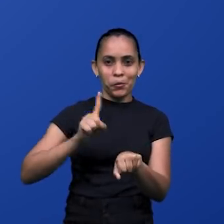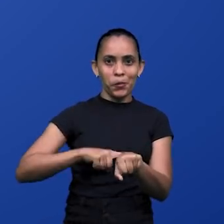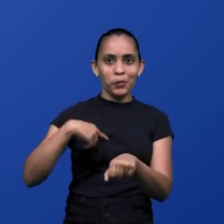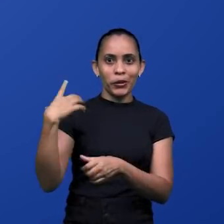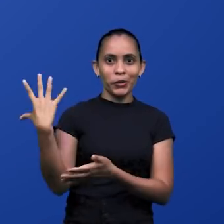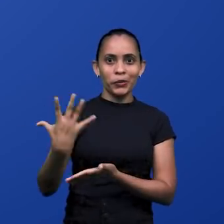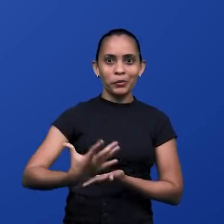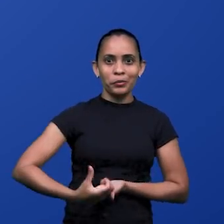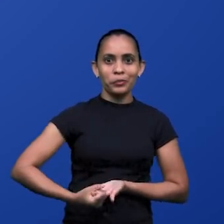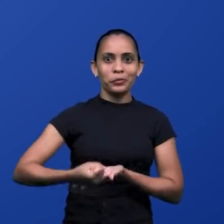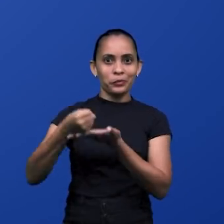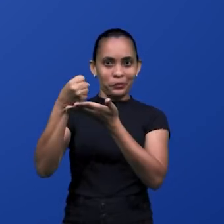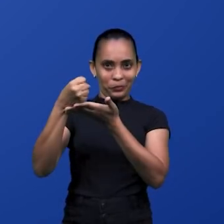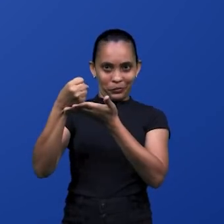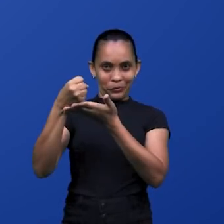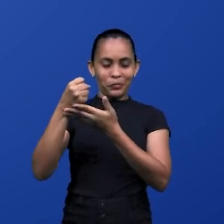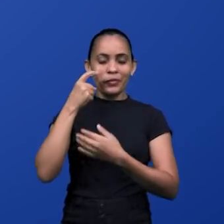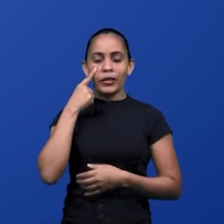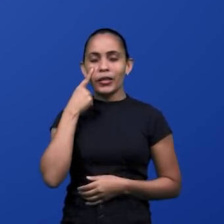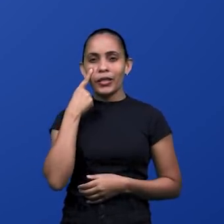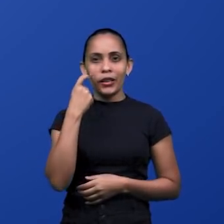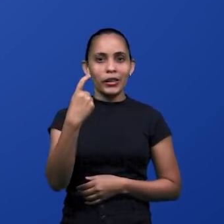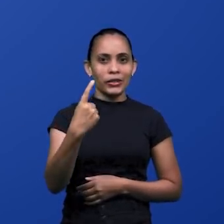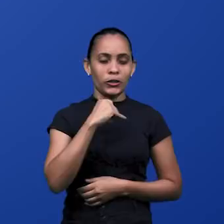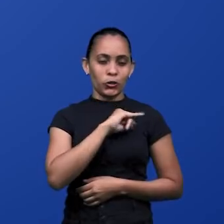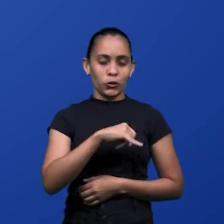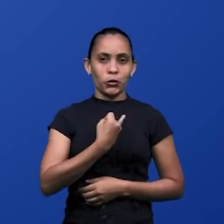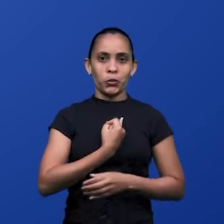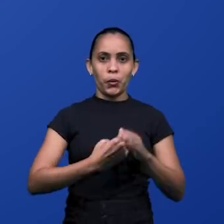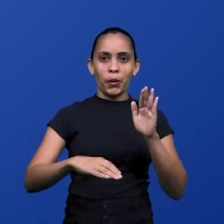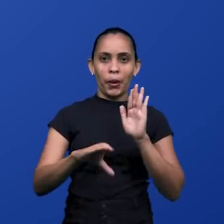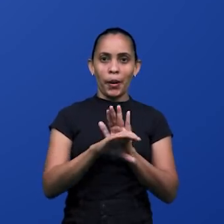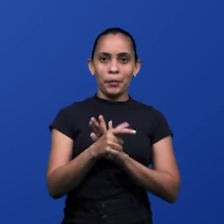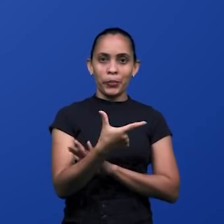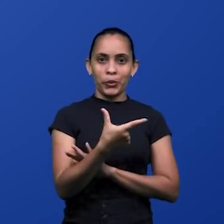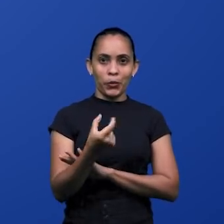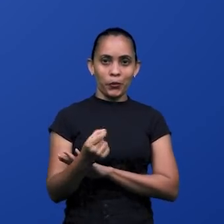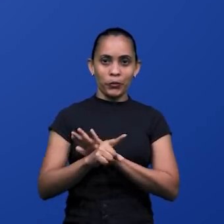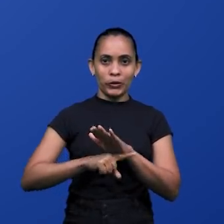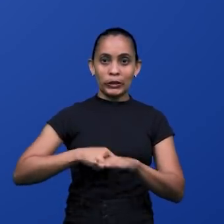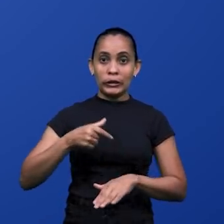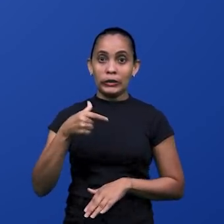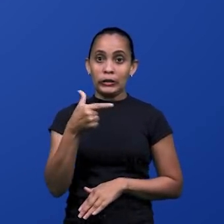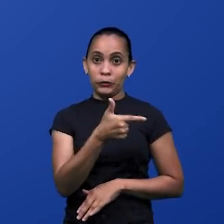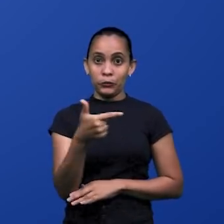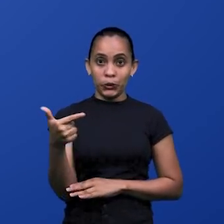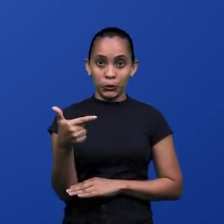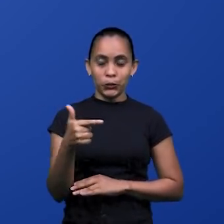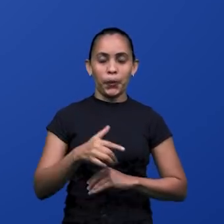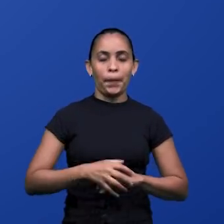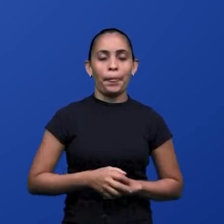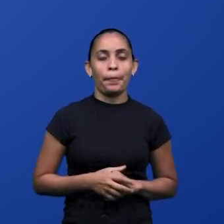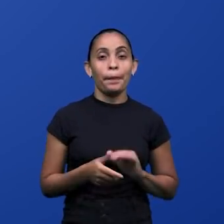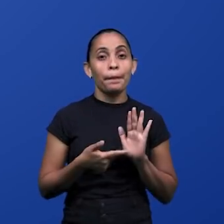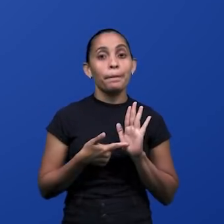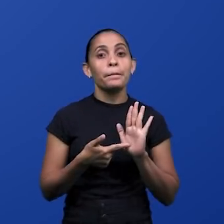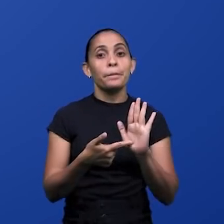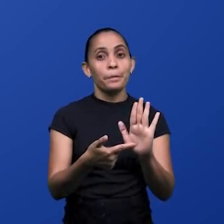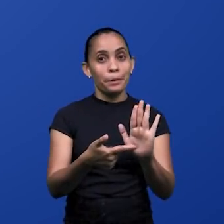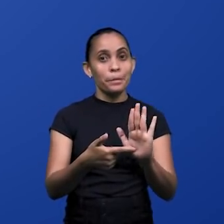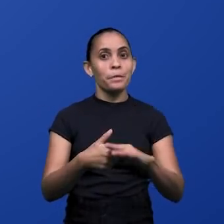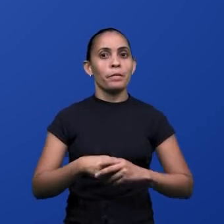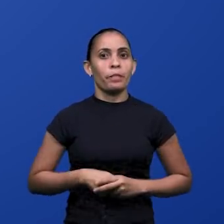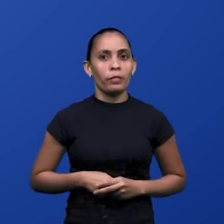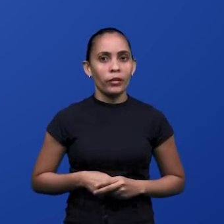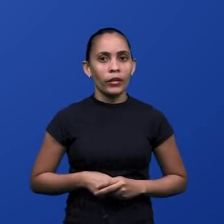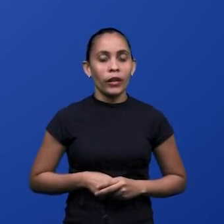igreja. Interessante que em João, capítulo 20, verso 22, ele fala